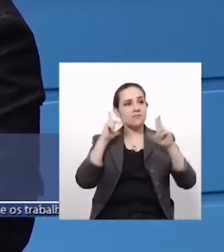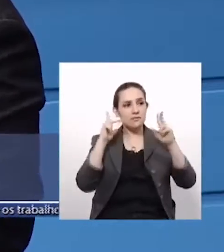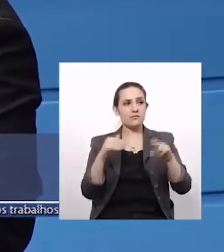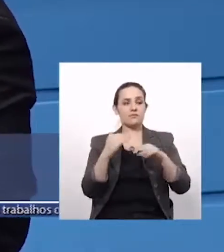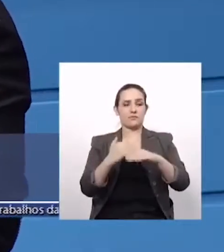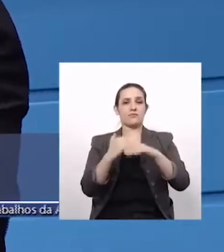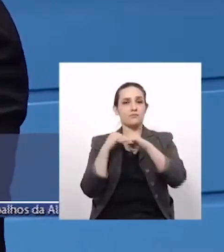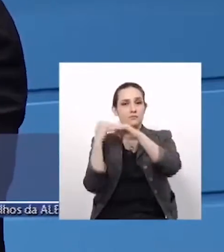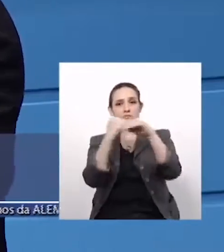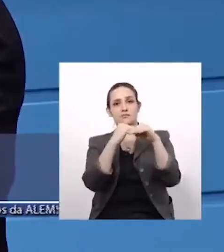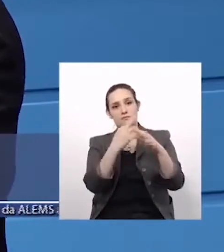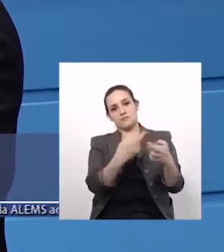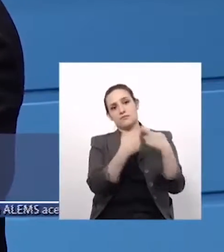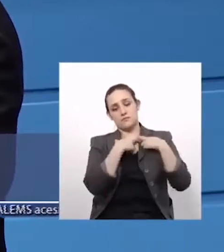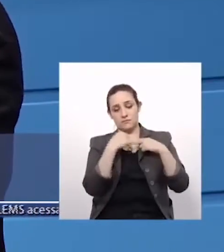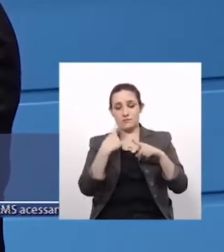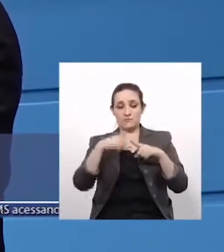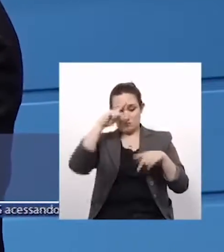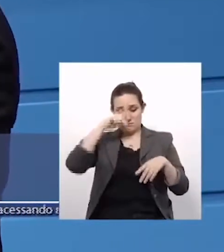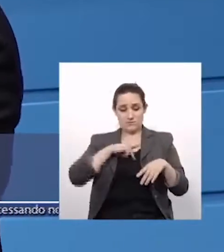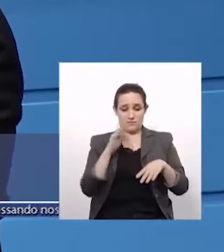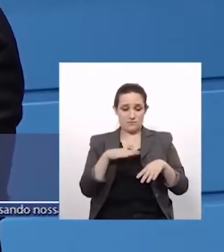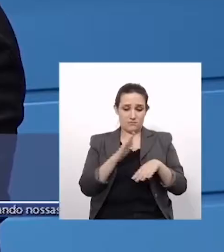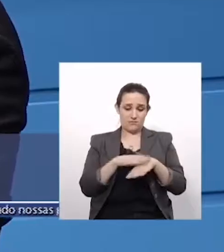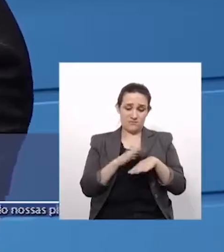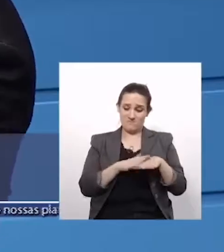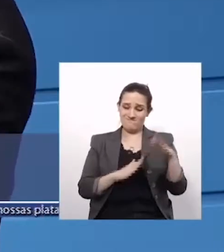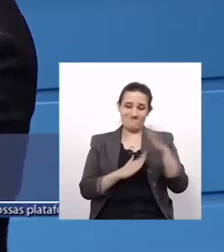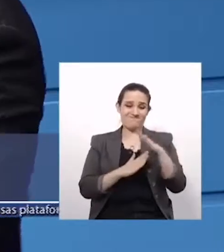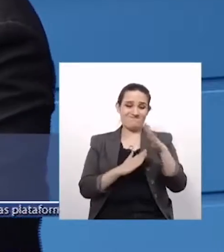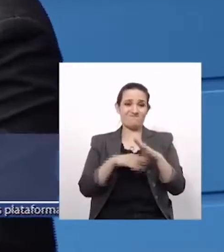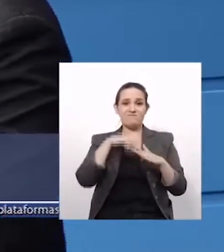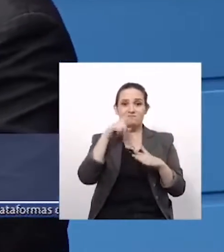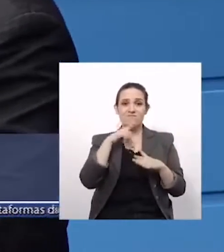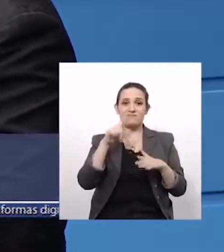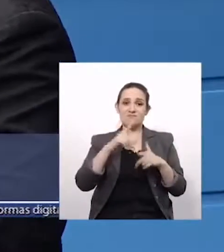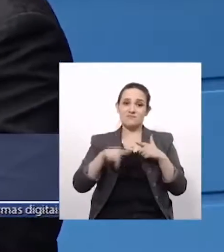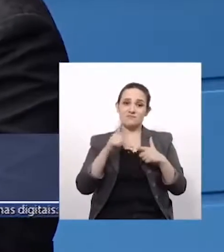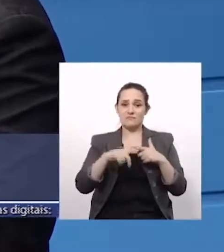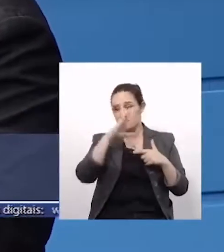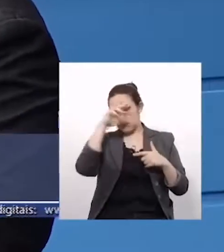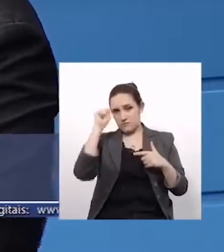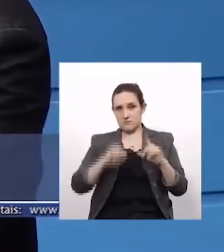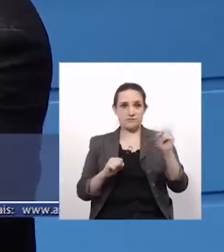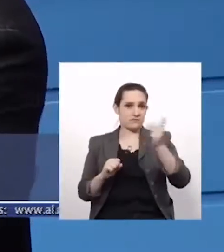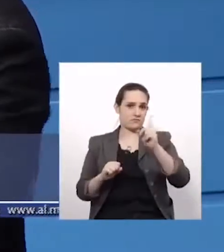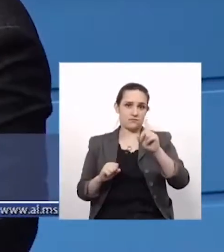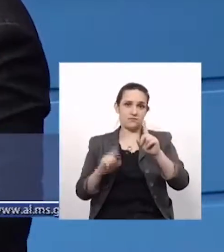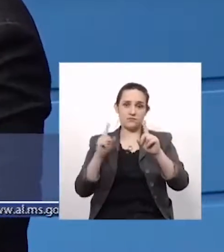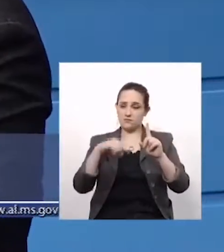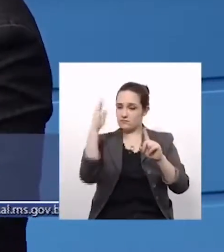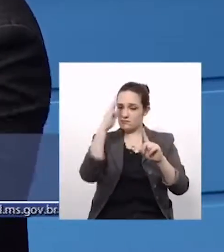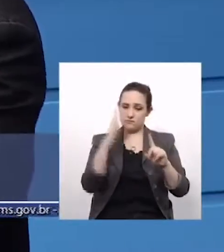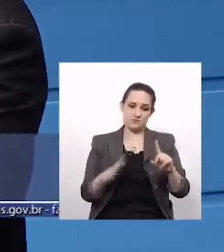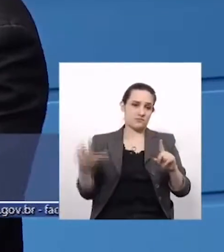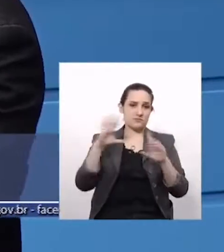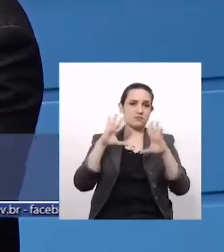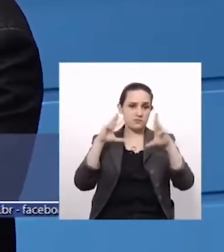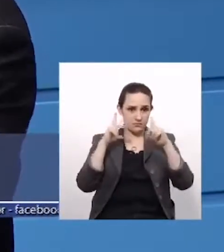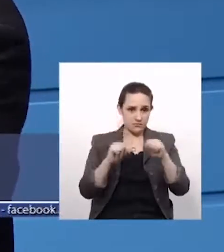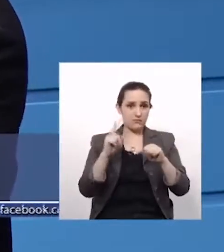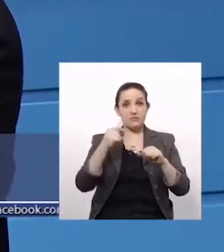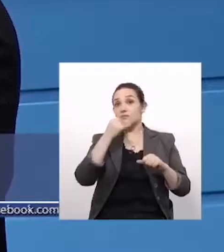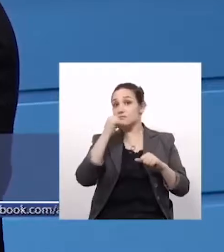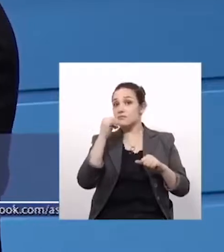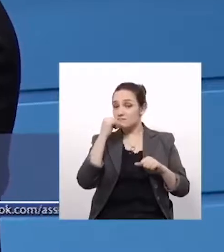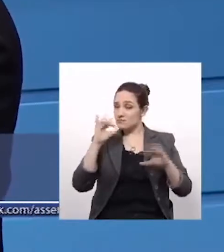aqui nós não vamos, às vezes, conseguir levantar tudo que há de regular. Mas o problema é no Mato Grosso do Sul. Não é no Mato Grosso do Sul, o problema é no Brasil. Hoje a questão da